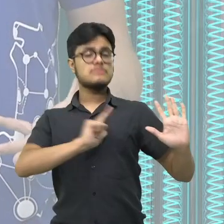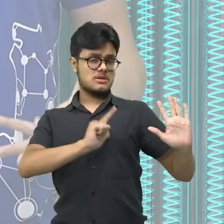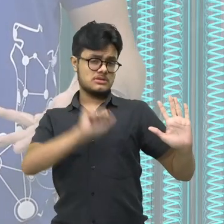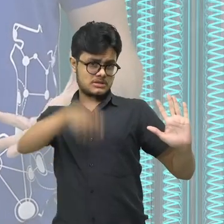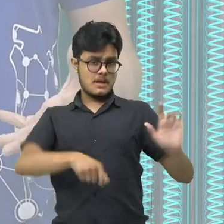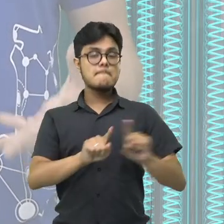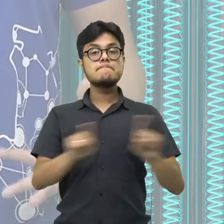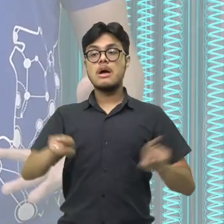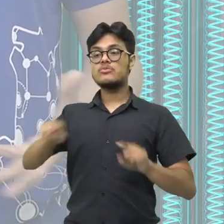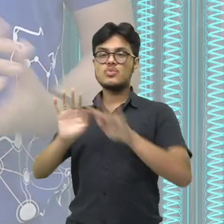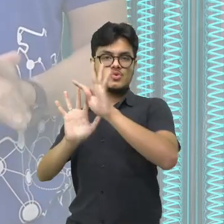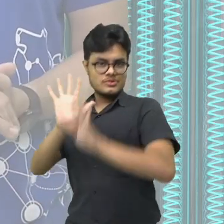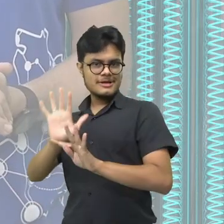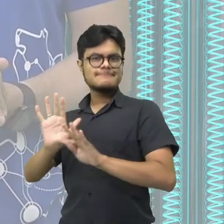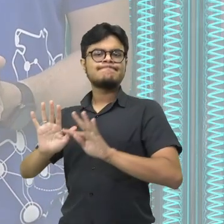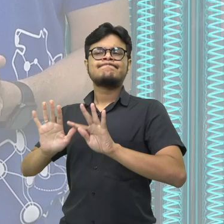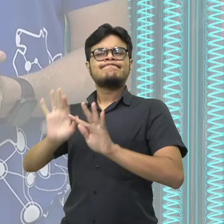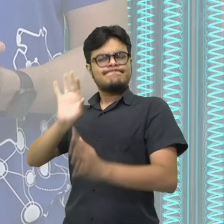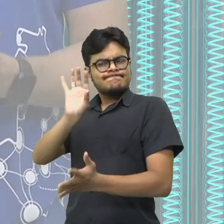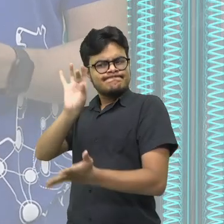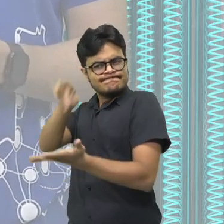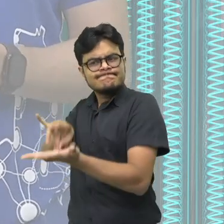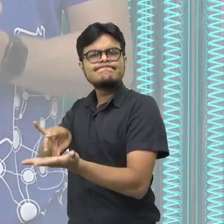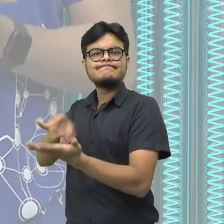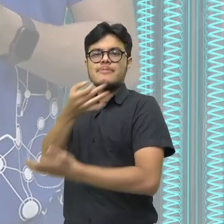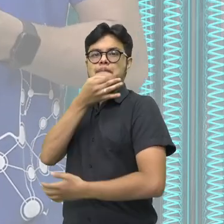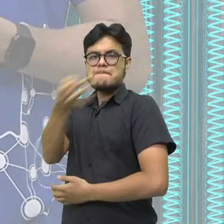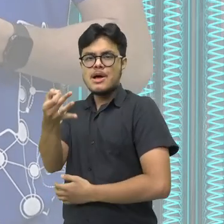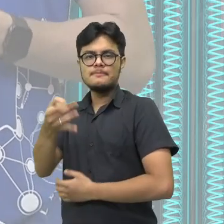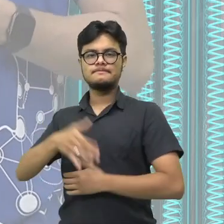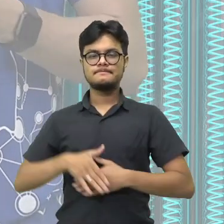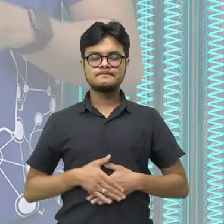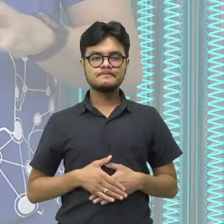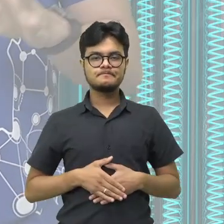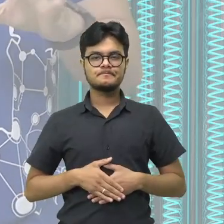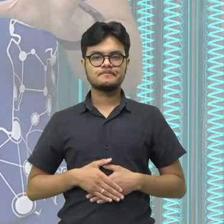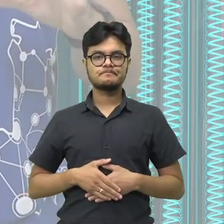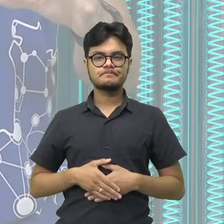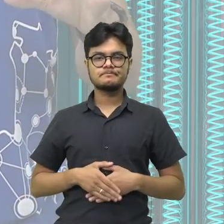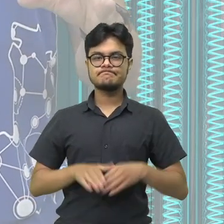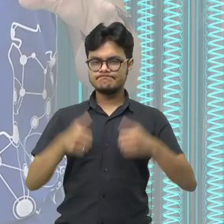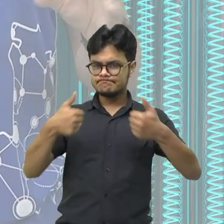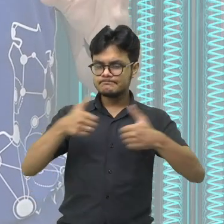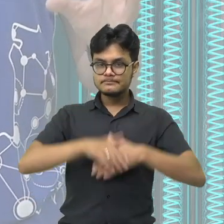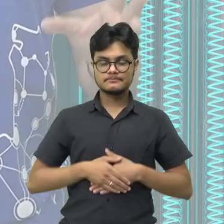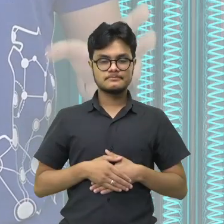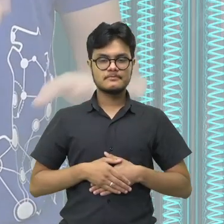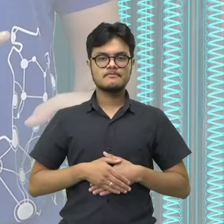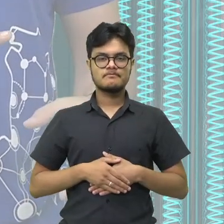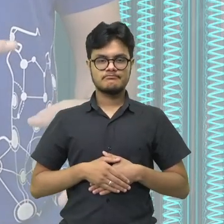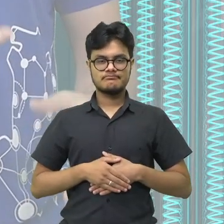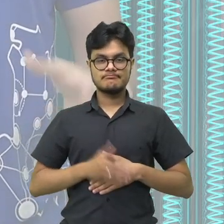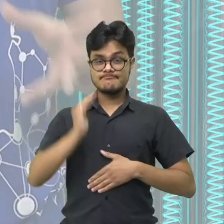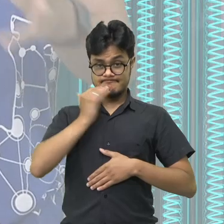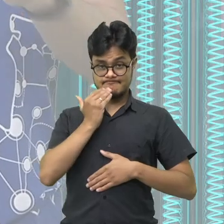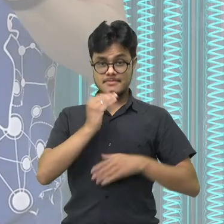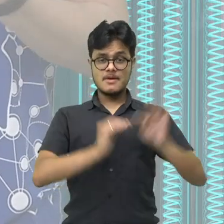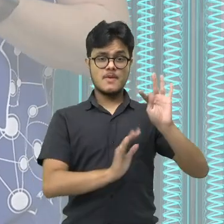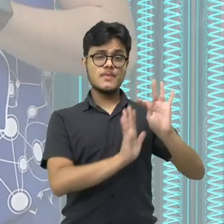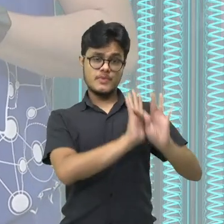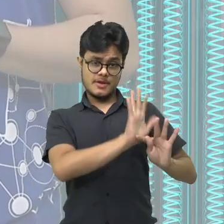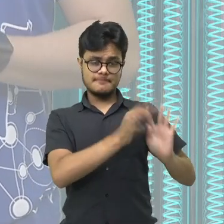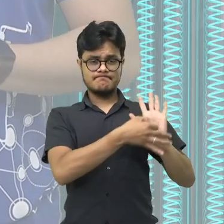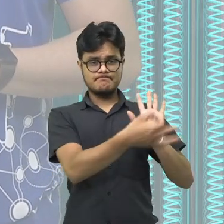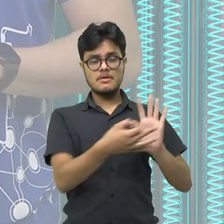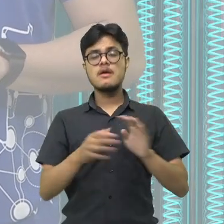tem, né, isso com mais evidência. Ok? Então, nós entendemos o que é um texto argumentativo e o